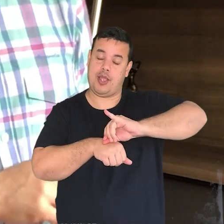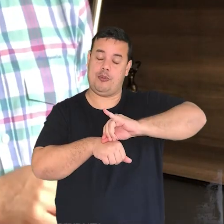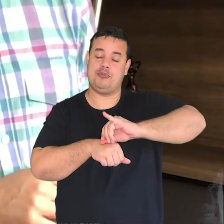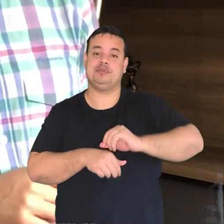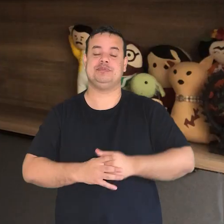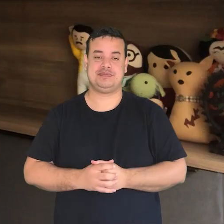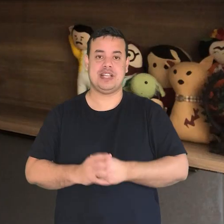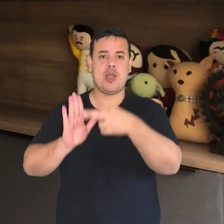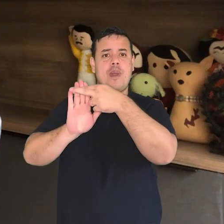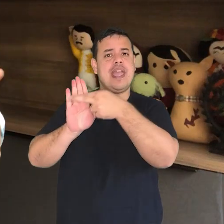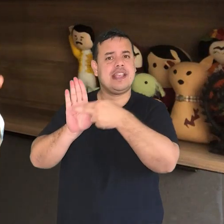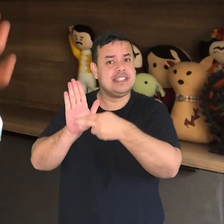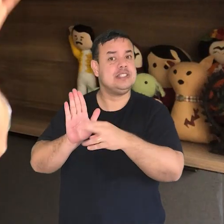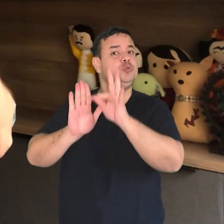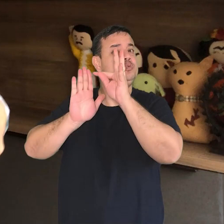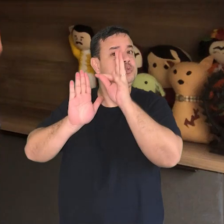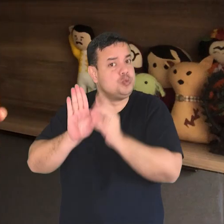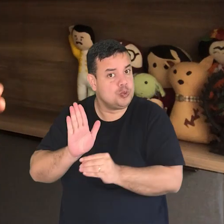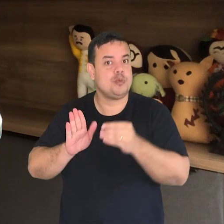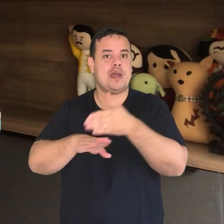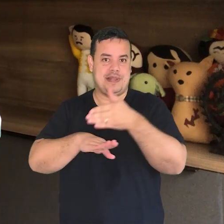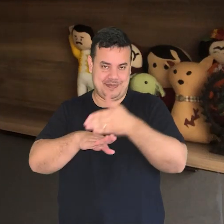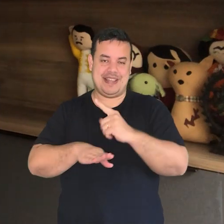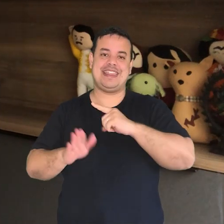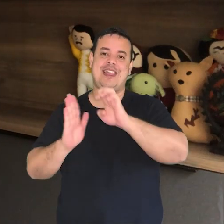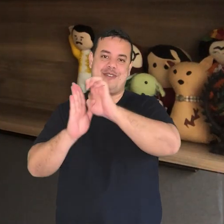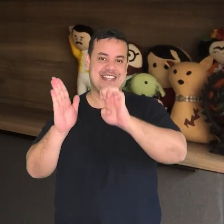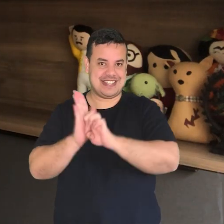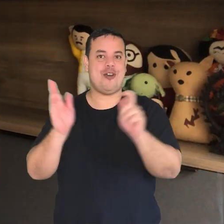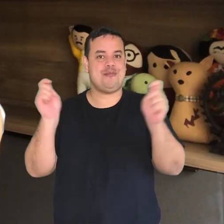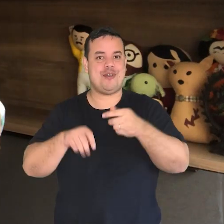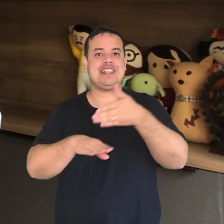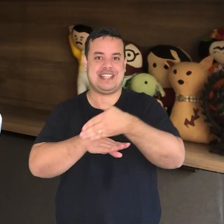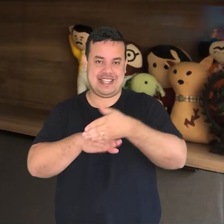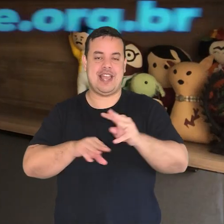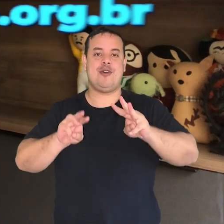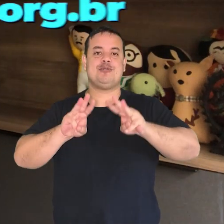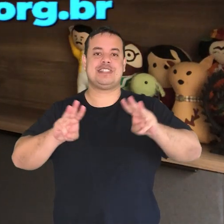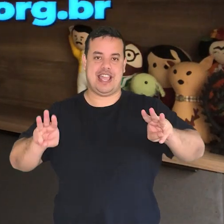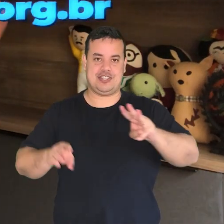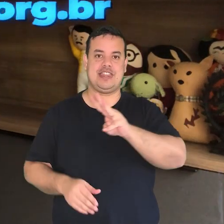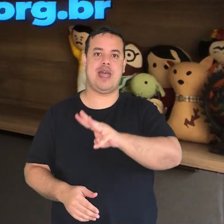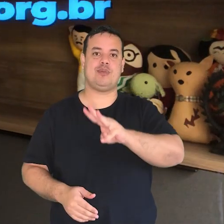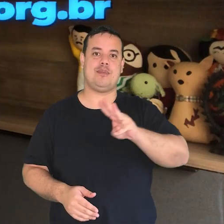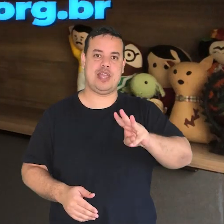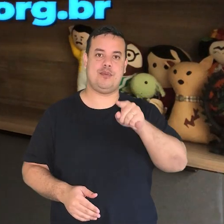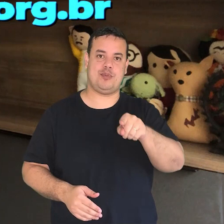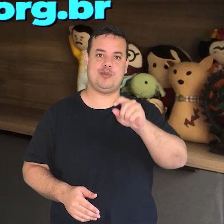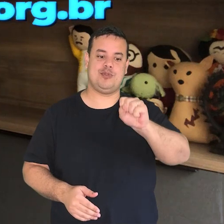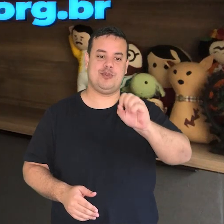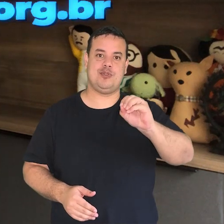então na capital. Bom, os requisitos completos para participar estão no edital, que pode ser lido no site